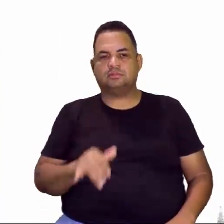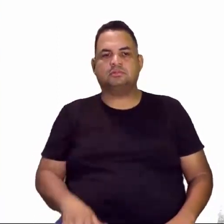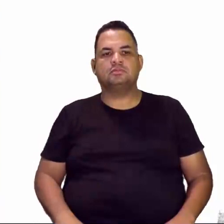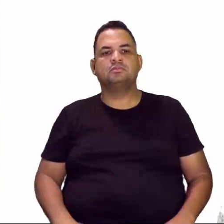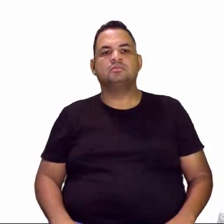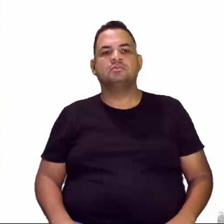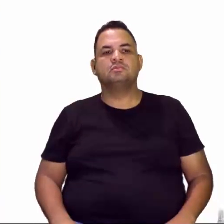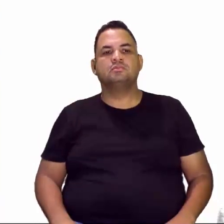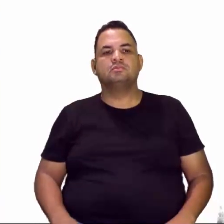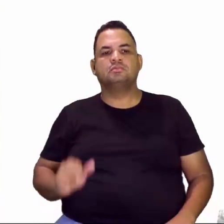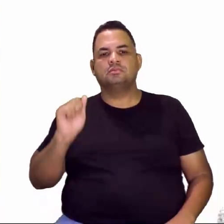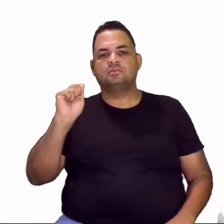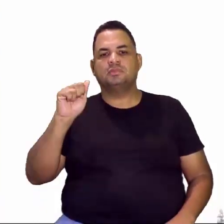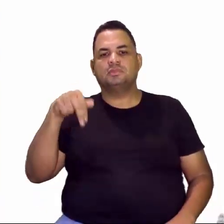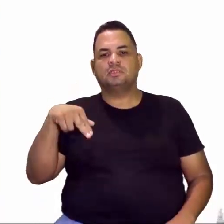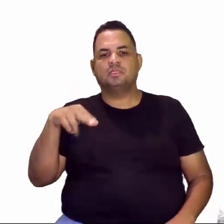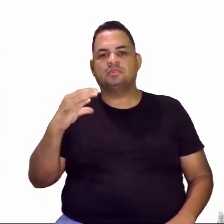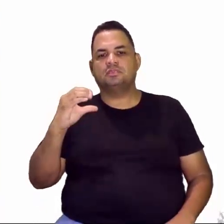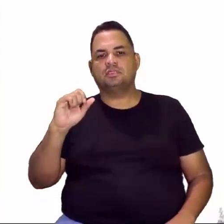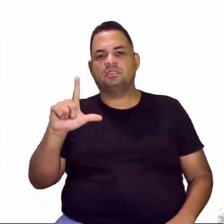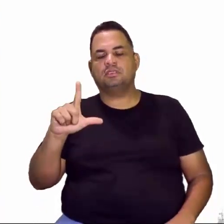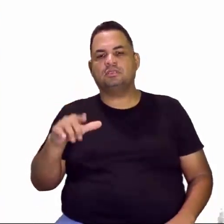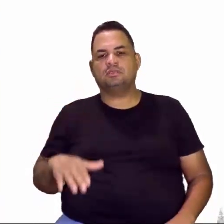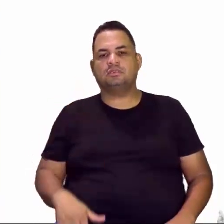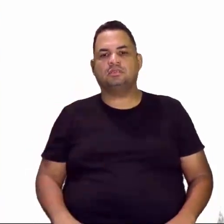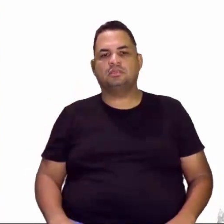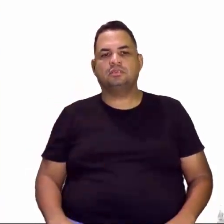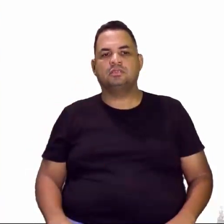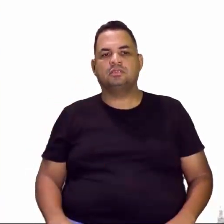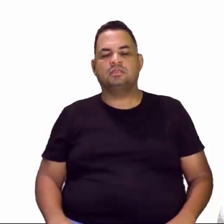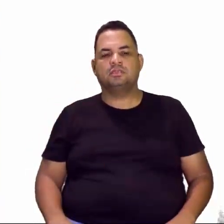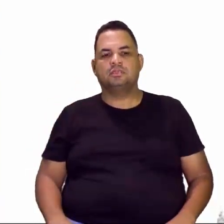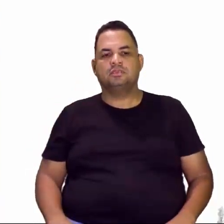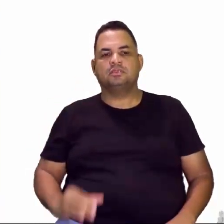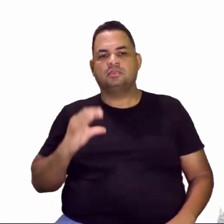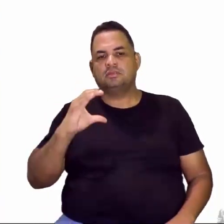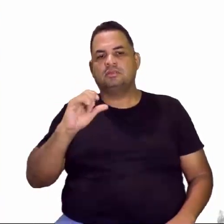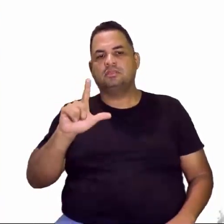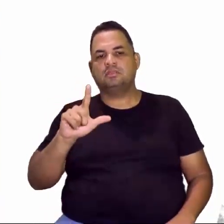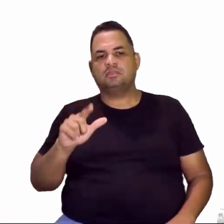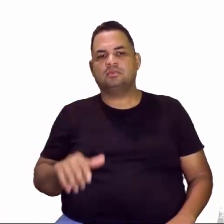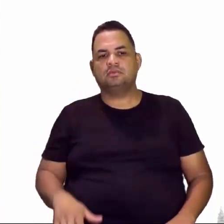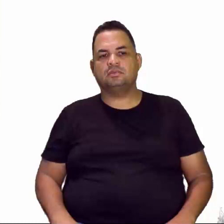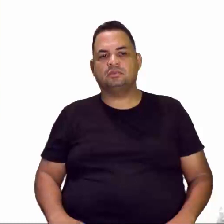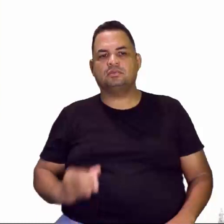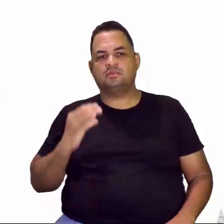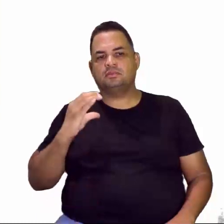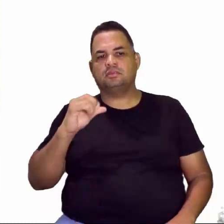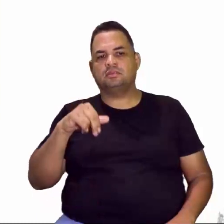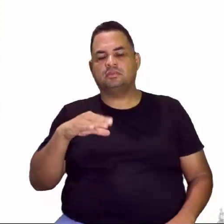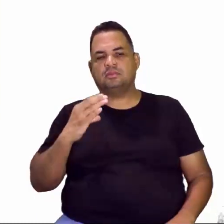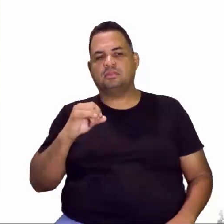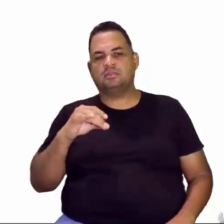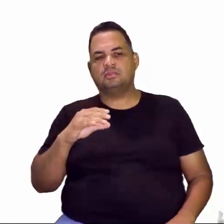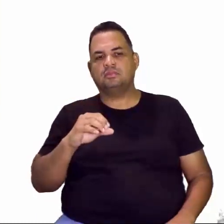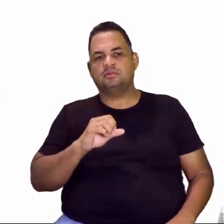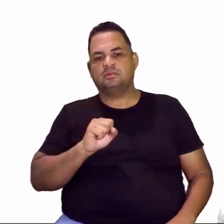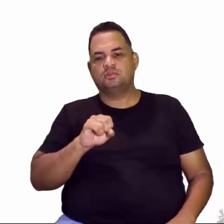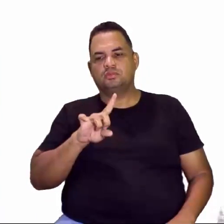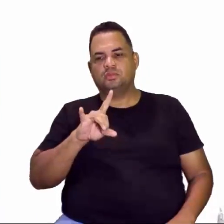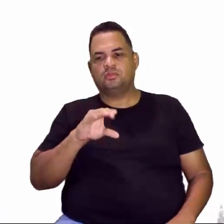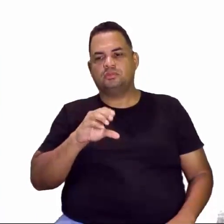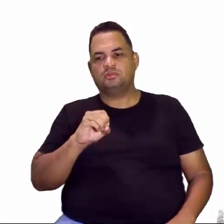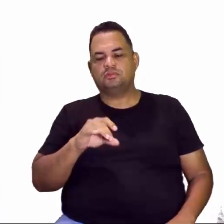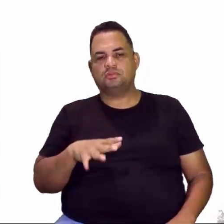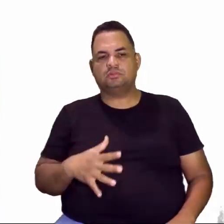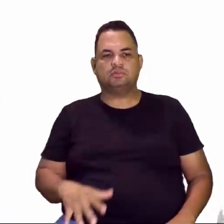exemplo, do NaCl, onde o nosso ânion é o cloreto e o nosso cátion é o sódio.